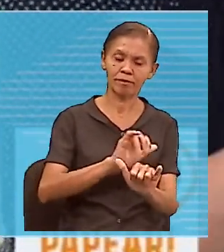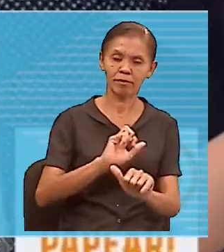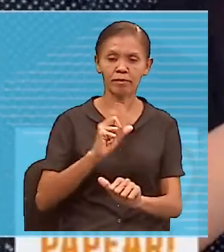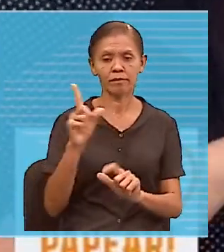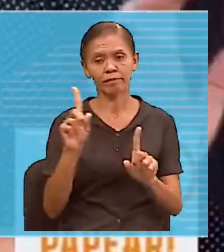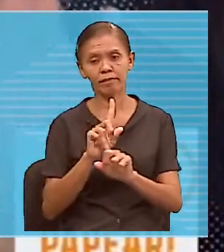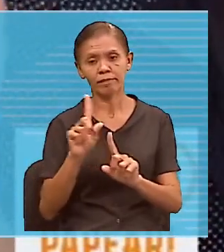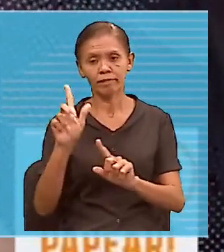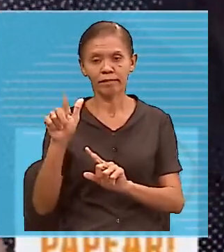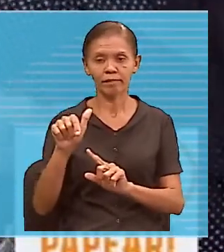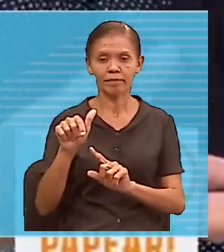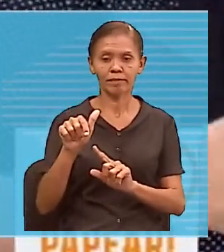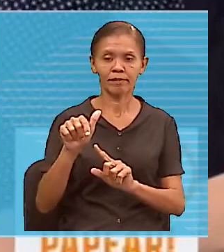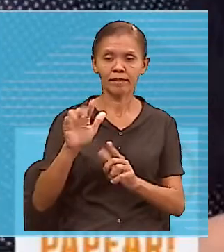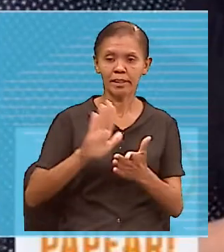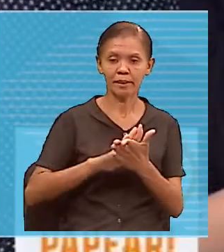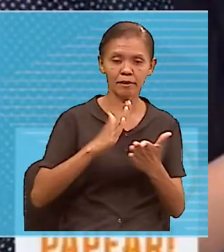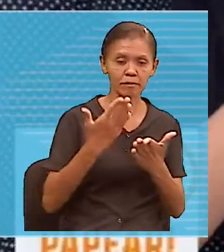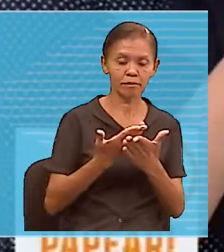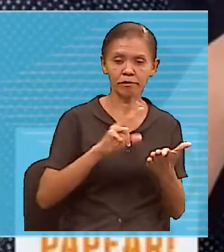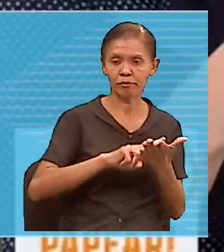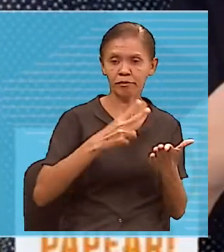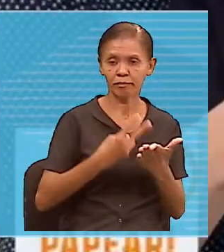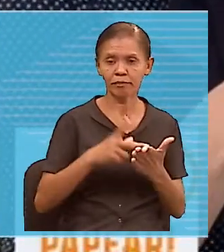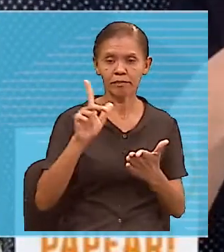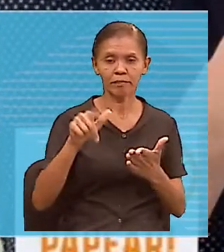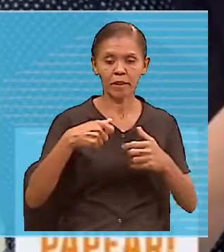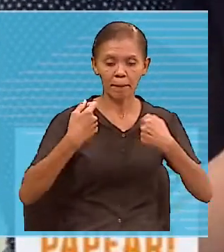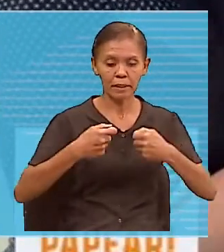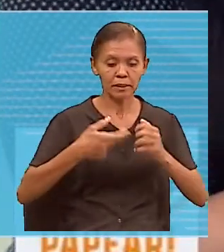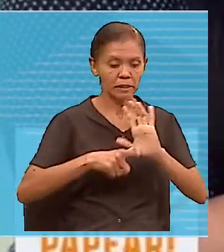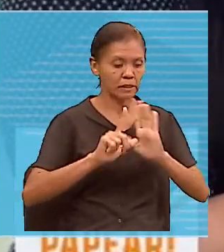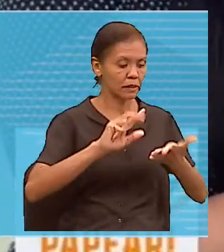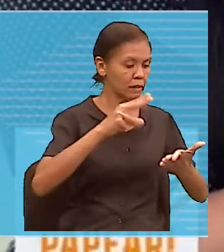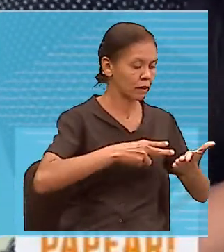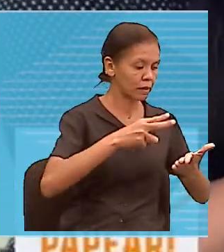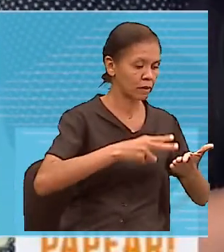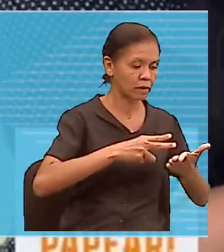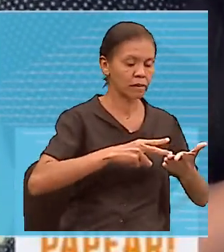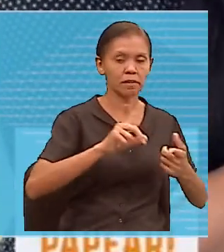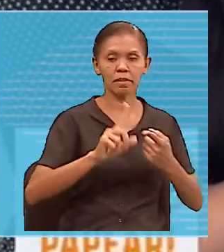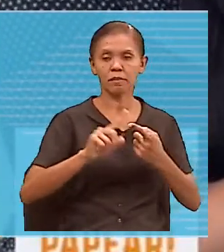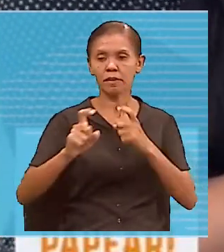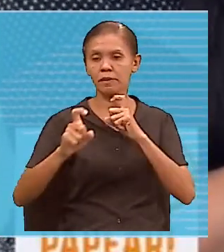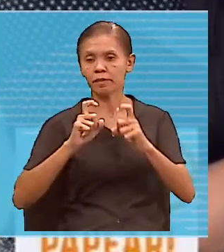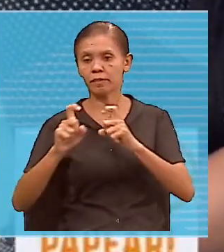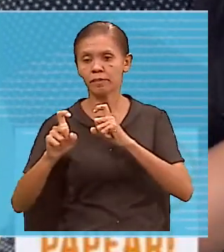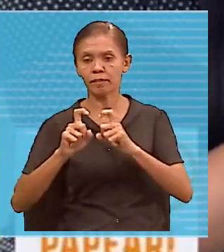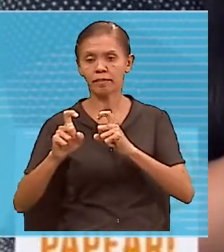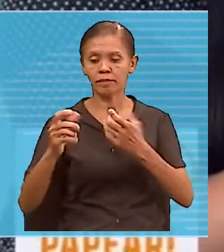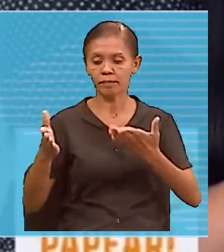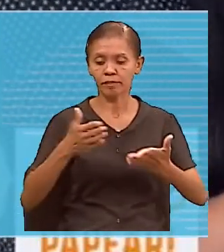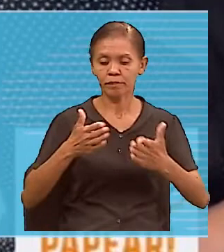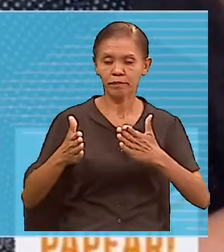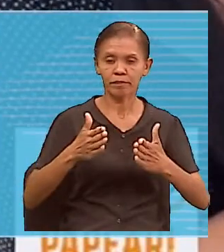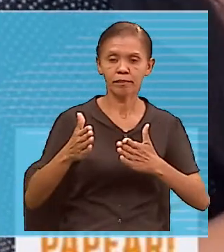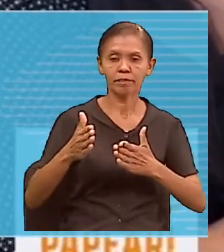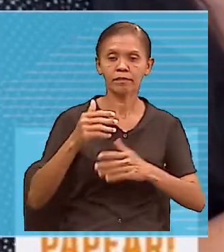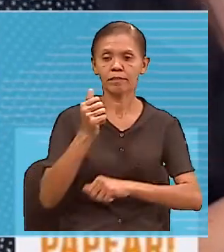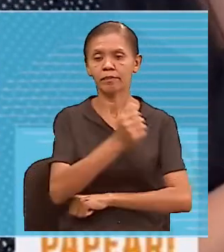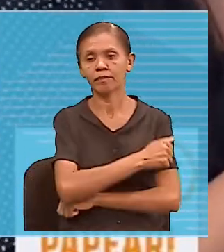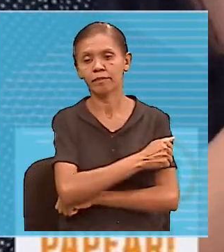nessa discussão entre os alunos de uma forma bem leve, bem descontraída. Então, Rômulo, eu te agradeço muito por